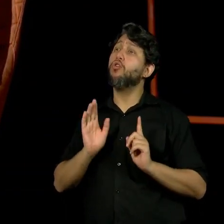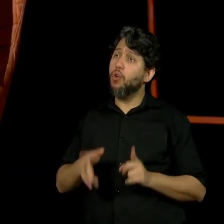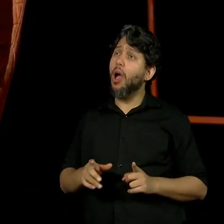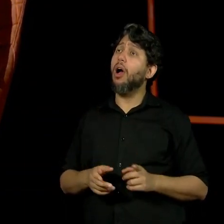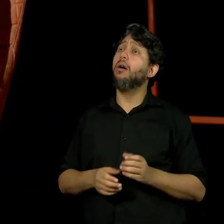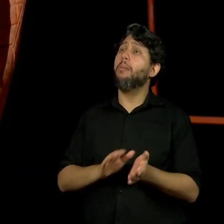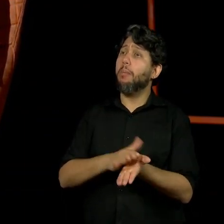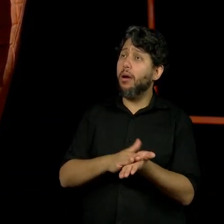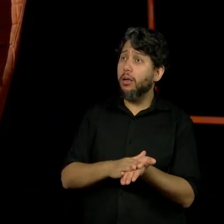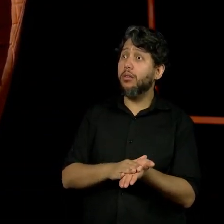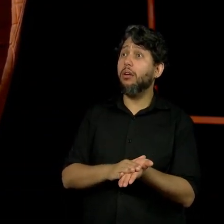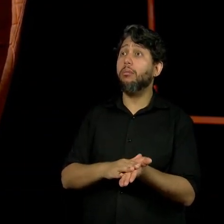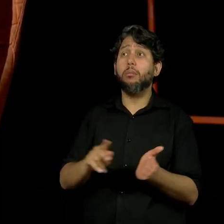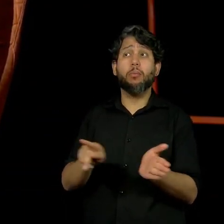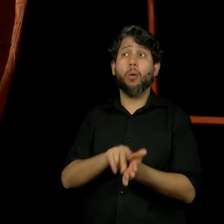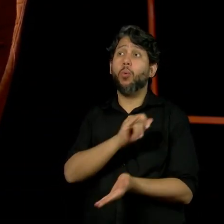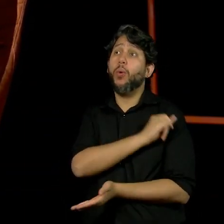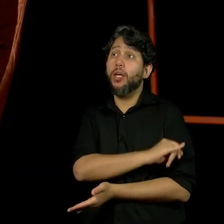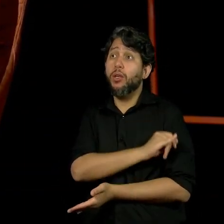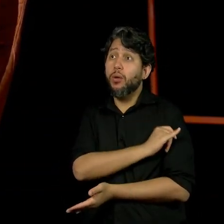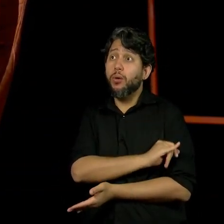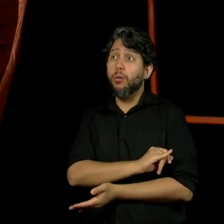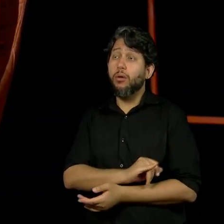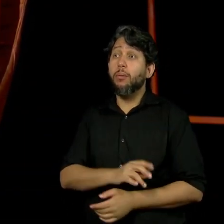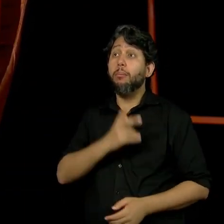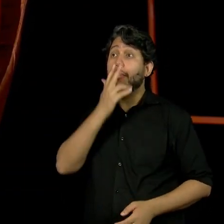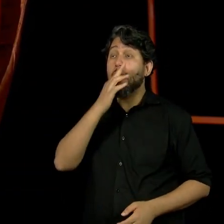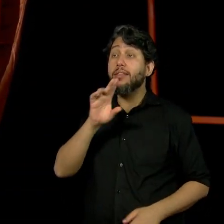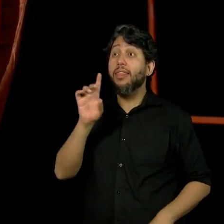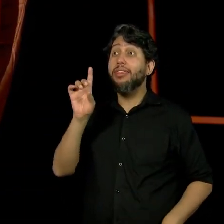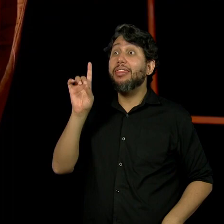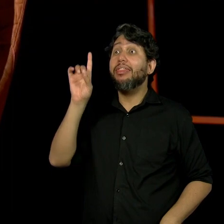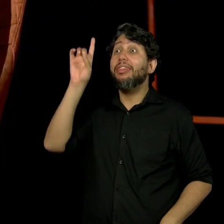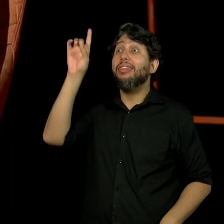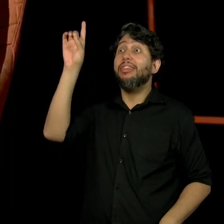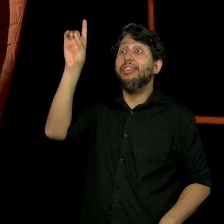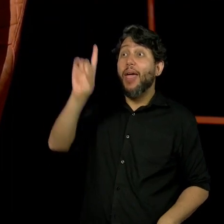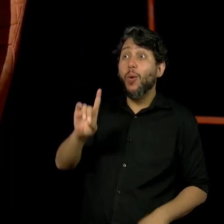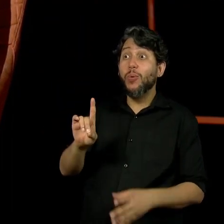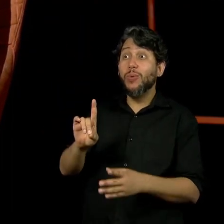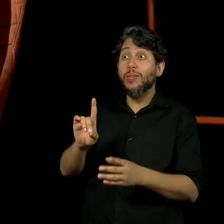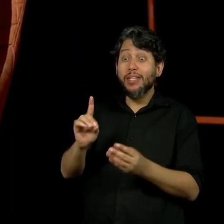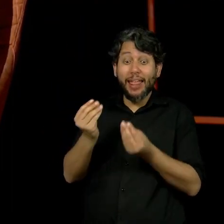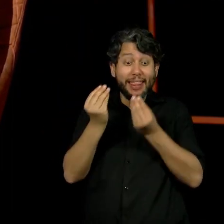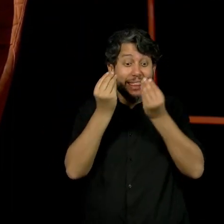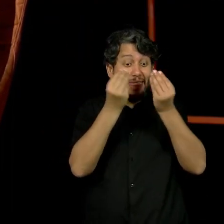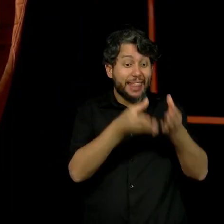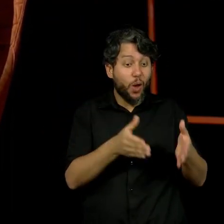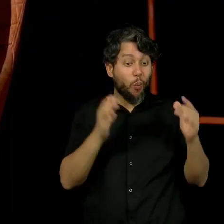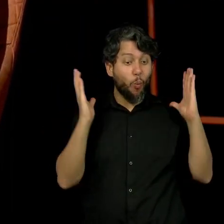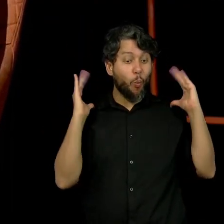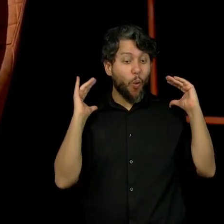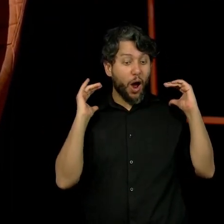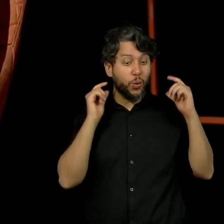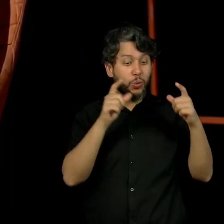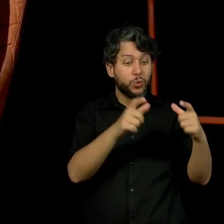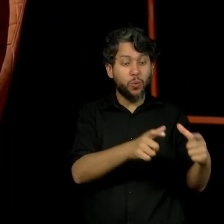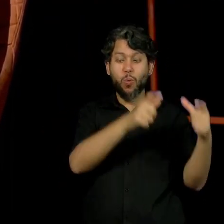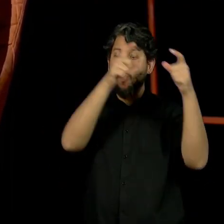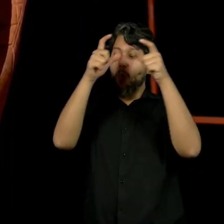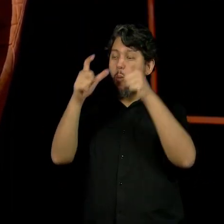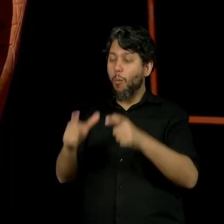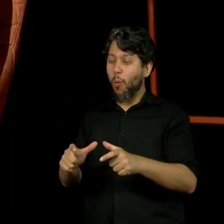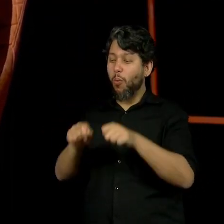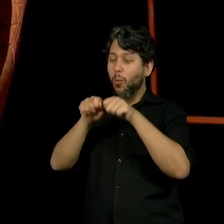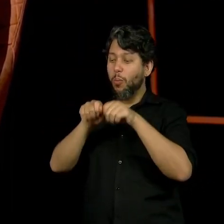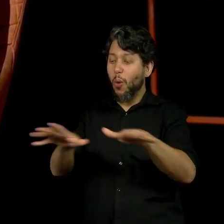Quintal, que estava só no Rio de Janeiro, e de repente Deus coloca um anjo em nossas vidas. Moisés da Rocha, o samba pede passagem. O